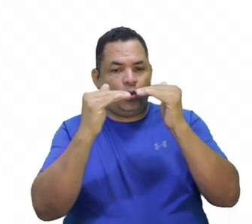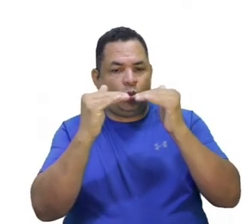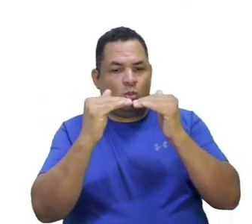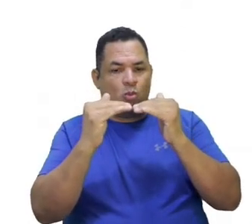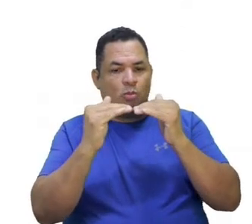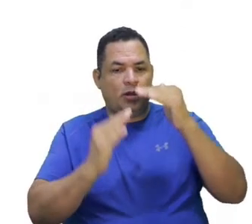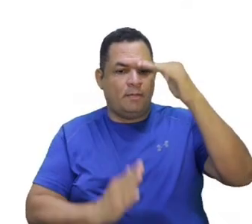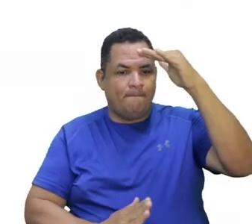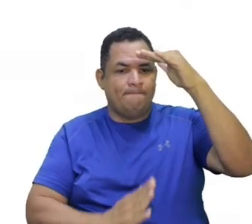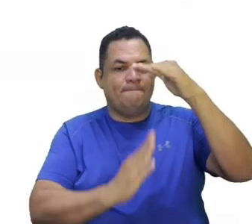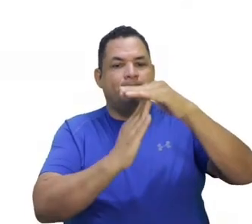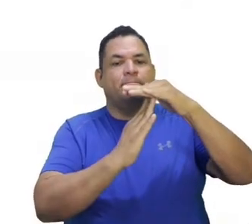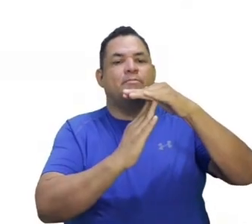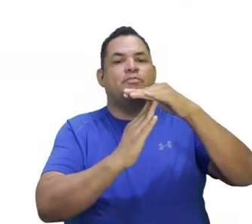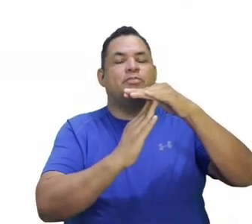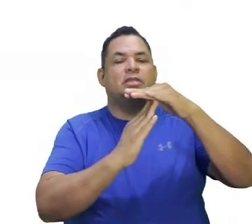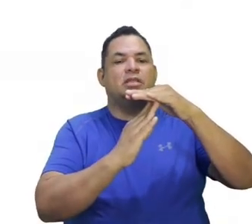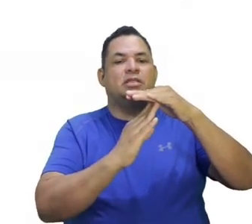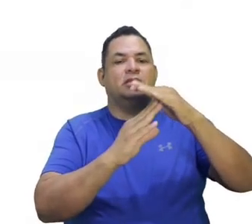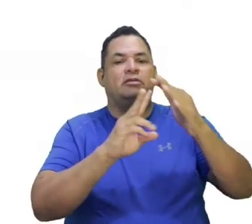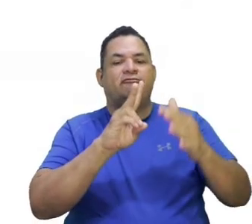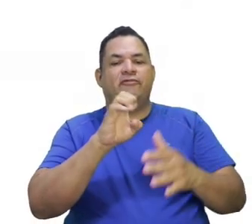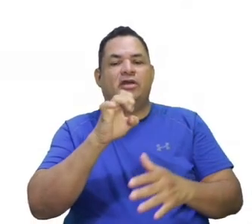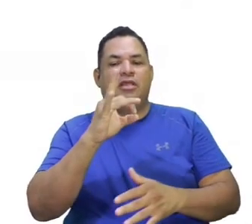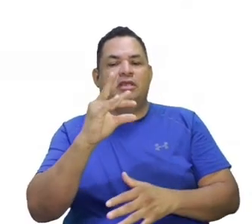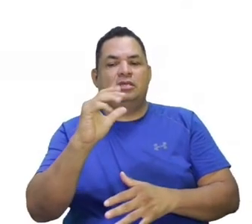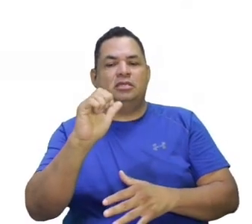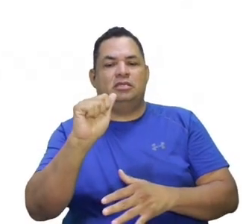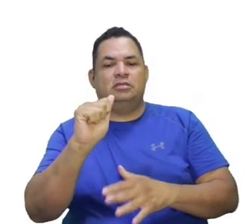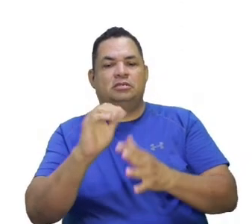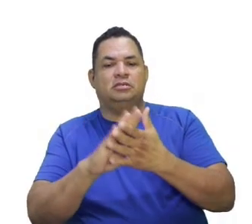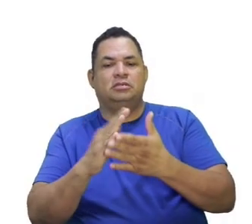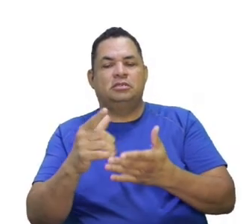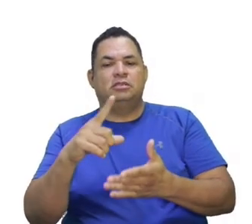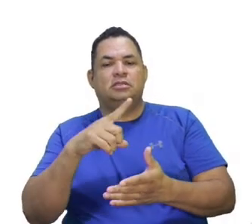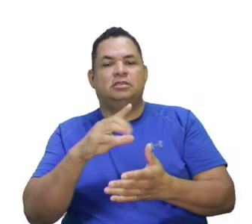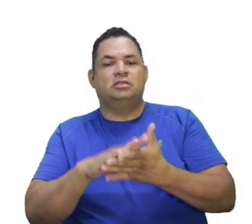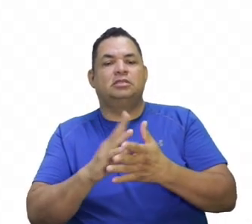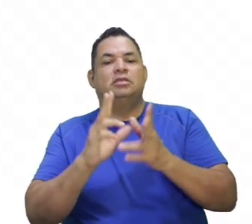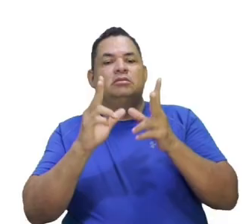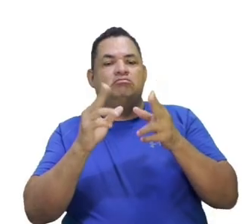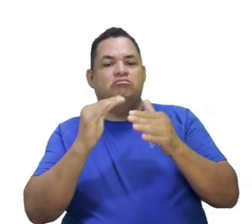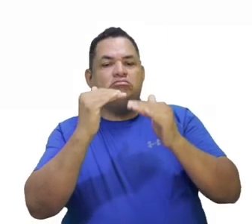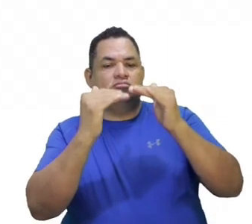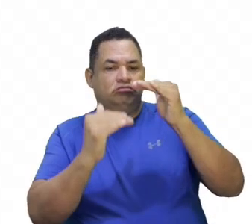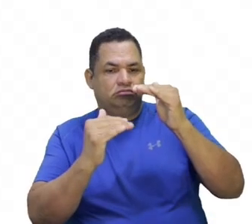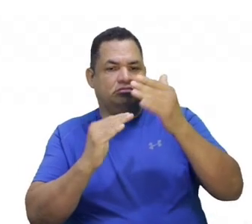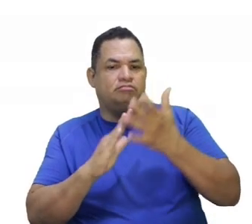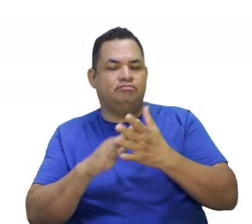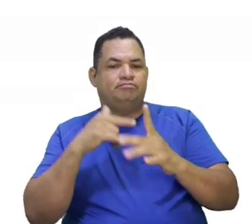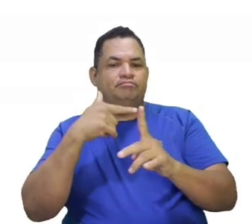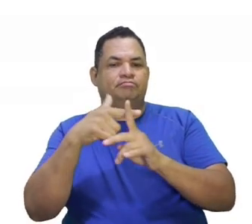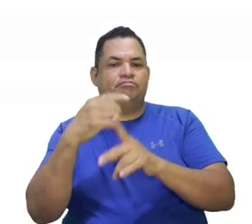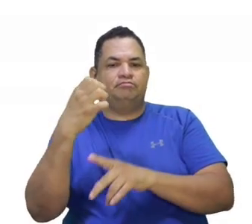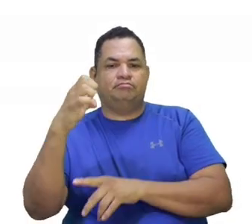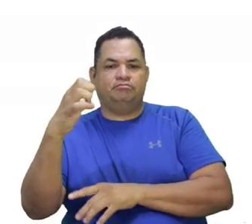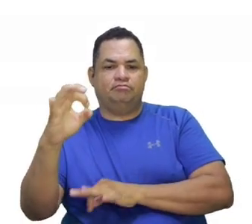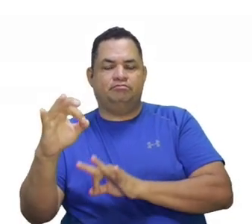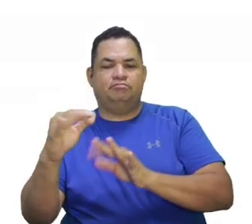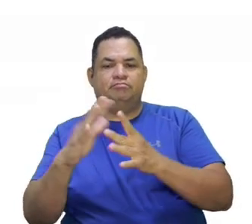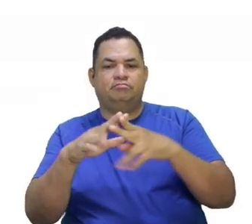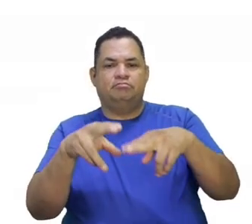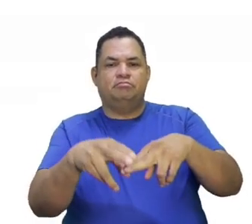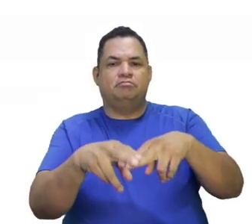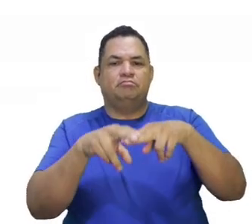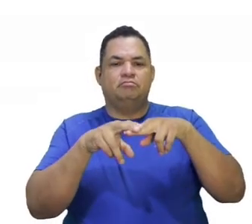de valência, do subnível da camada de valência do átomo, ser o mesmo subnível mais energético dele.